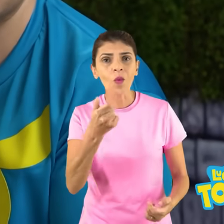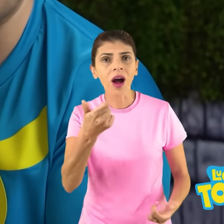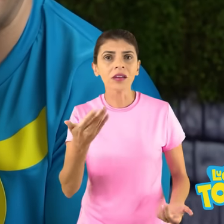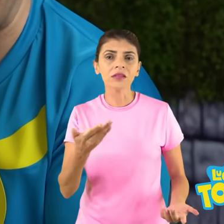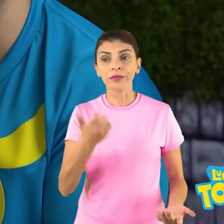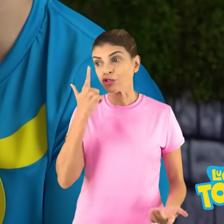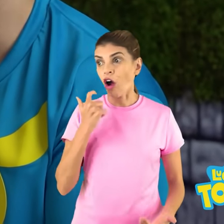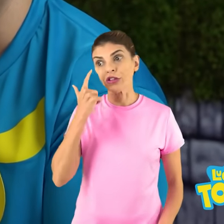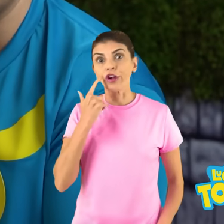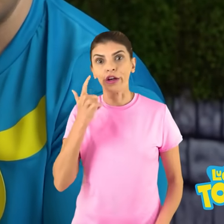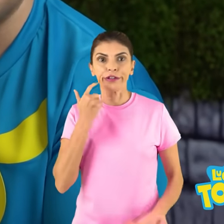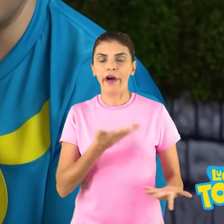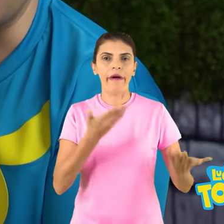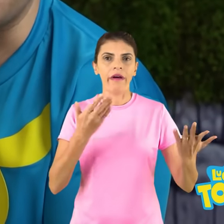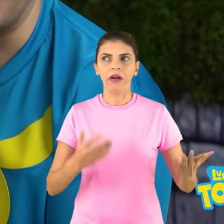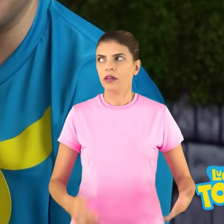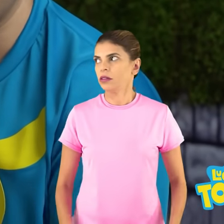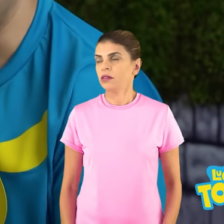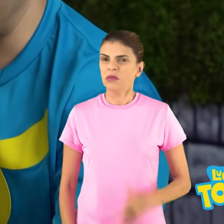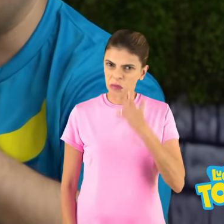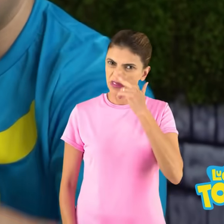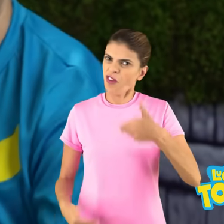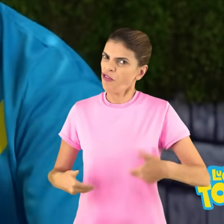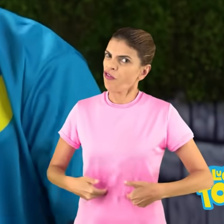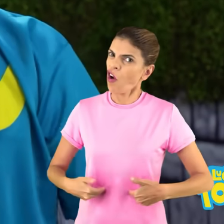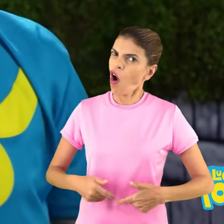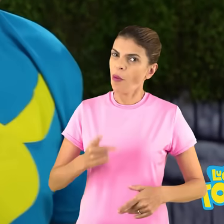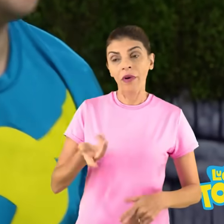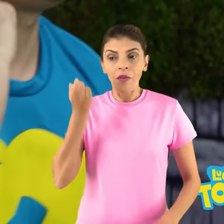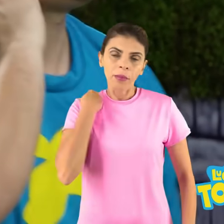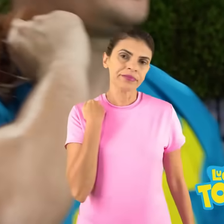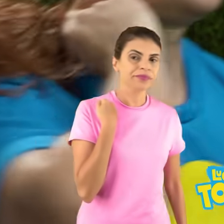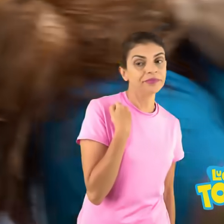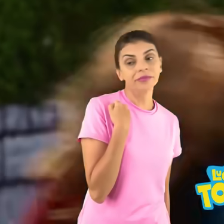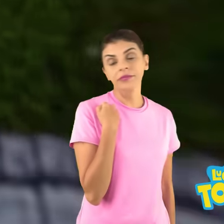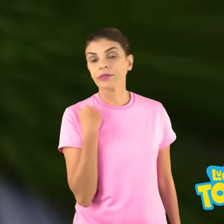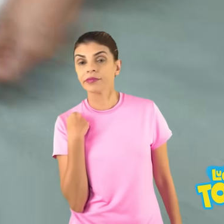Só sabe chorar. Deve estar com fome. Vem.